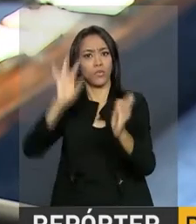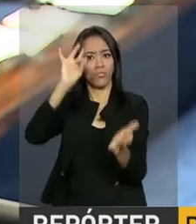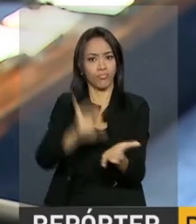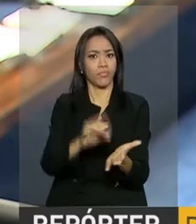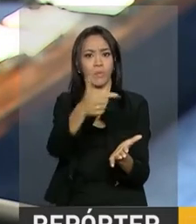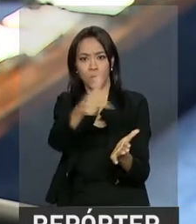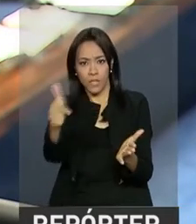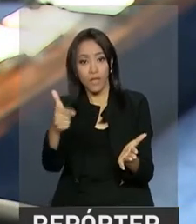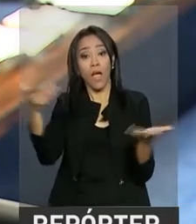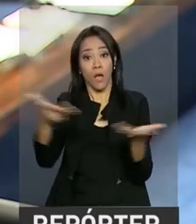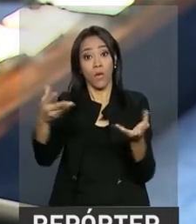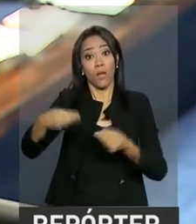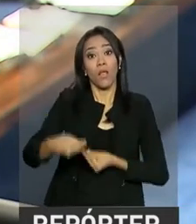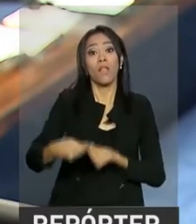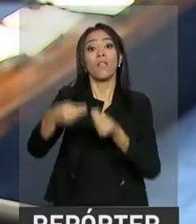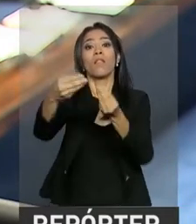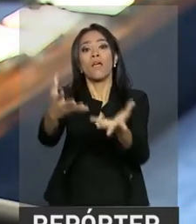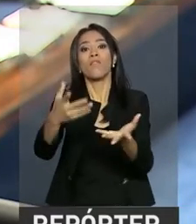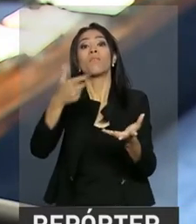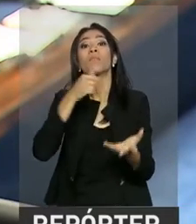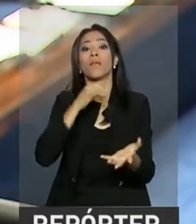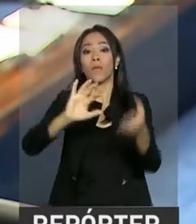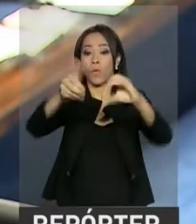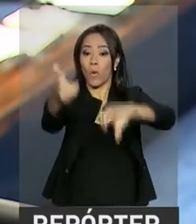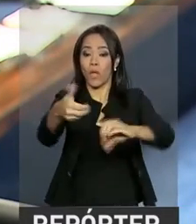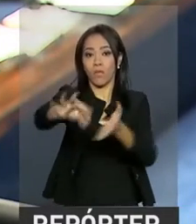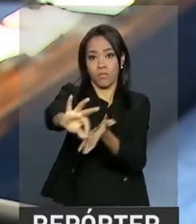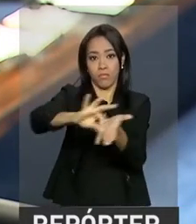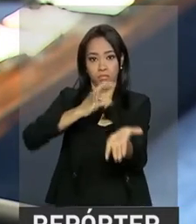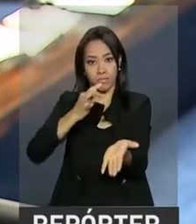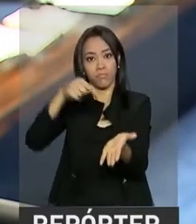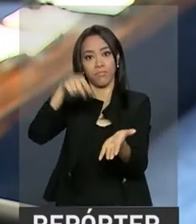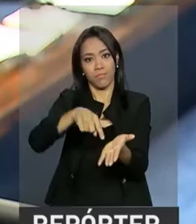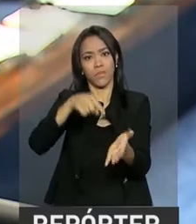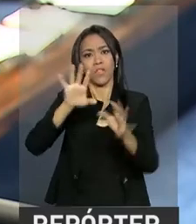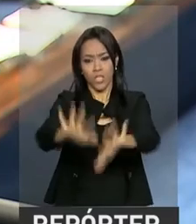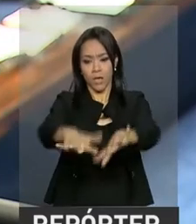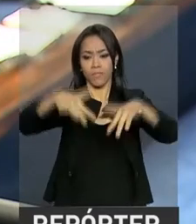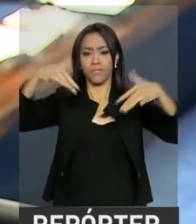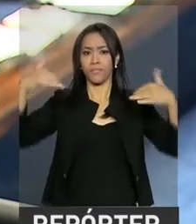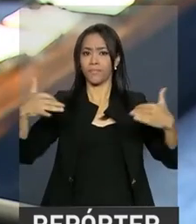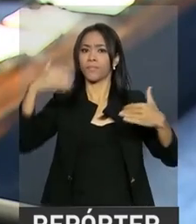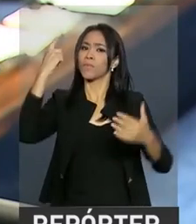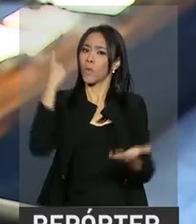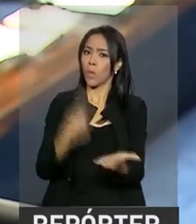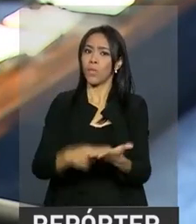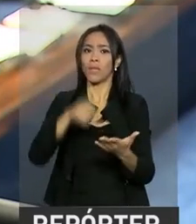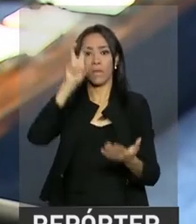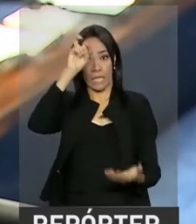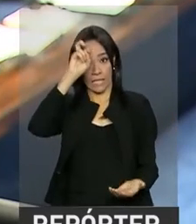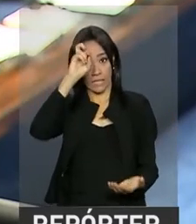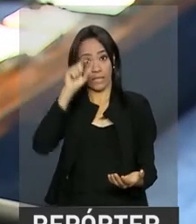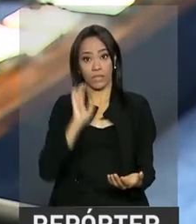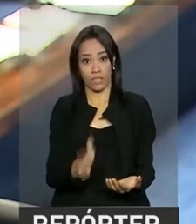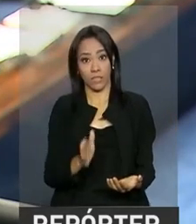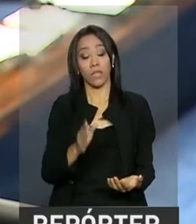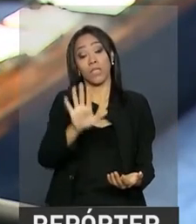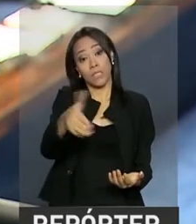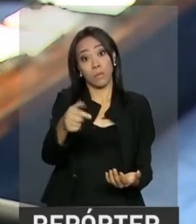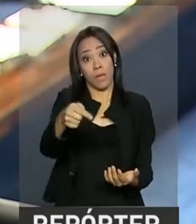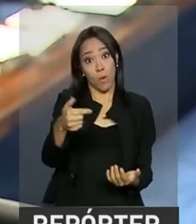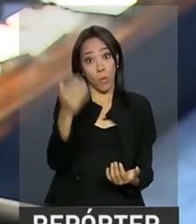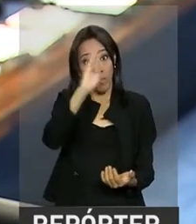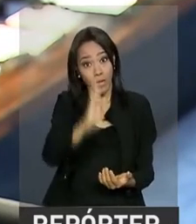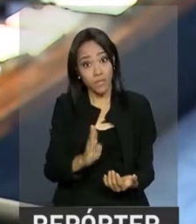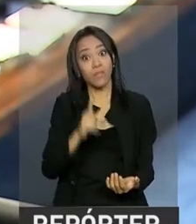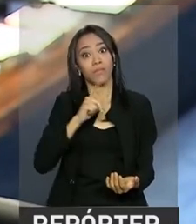a matéria segue agora para a promulgação do Congresso Nacional em sessão marcada para esta quinta-feira. A partir daí, o Brasil já